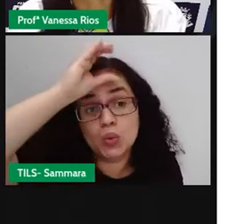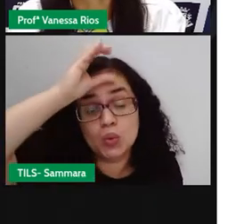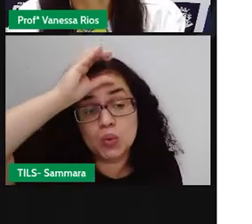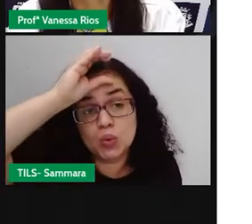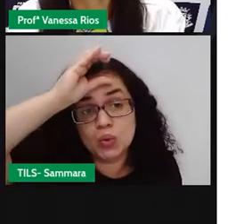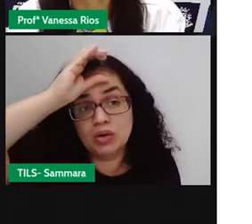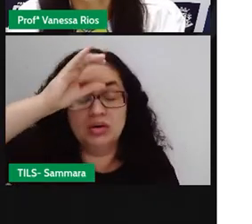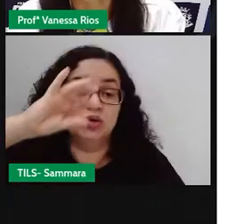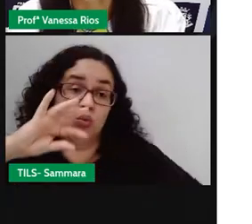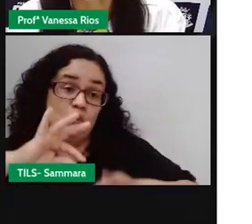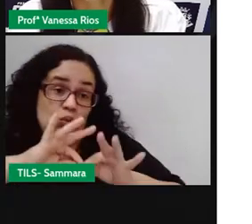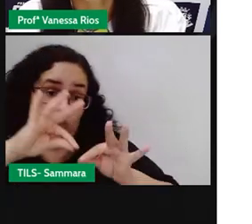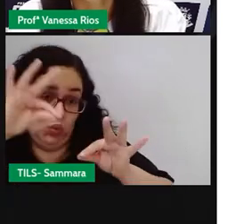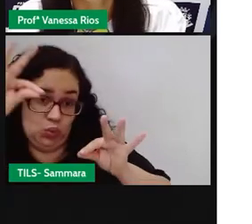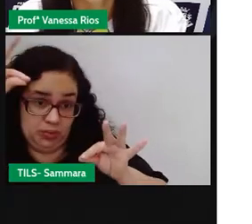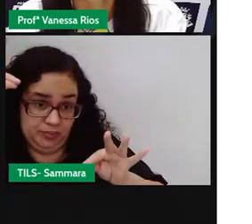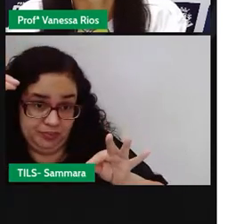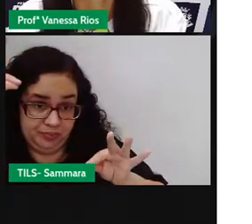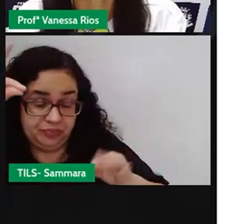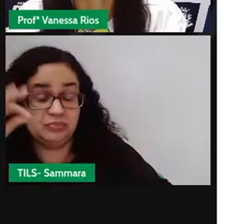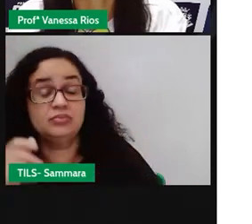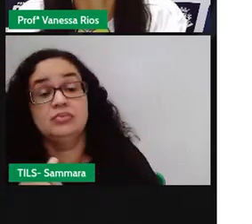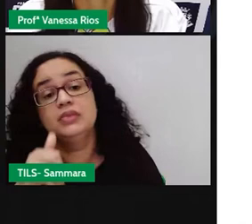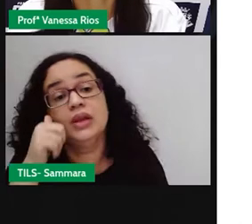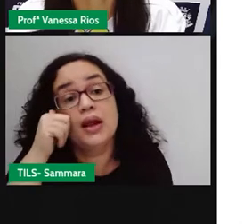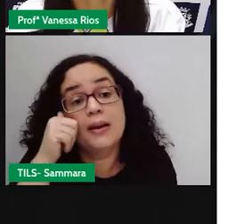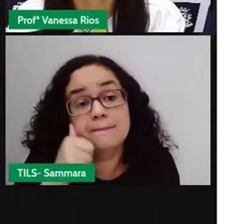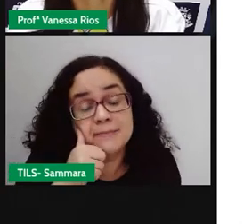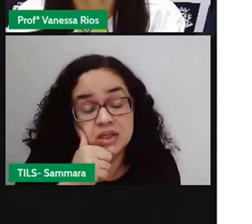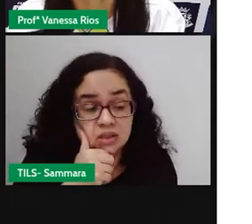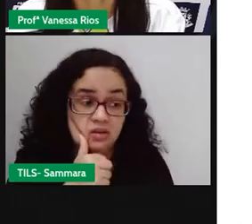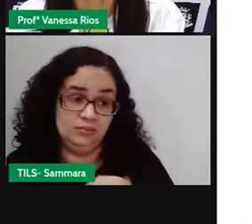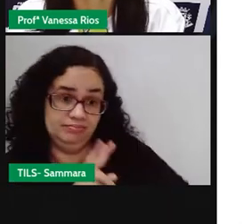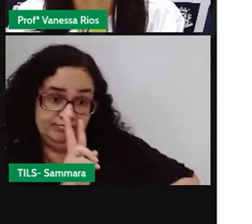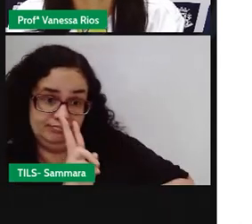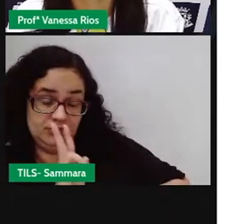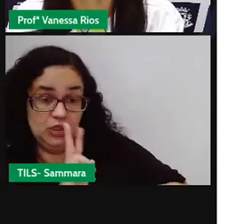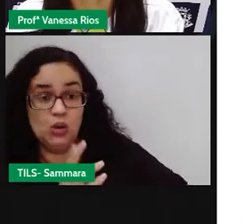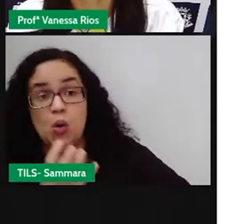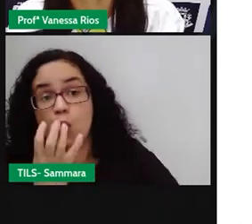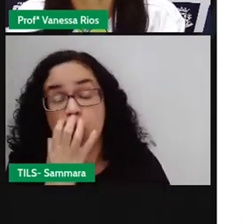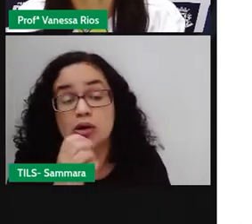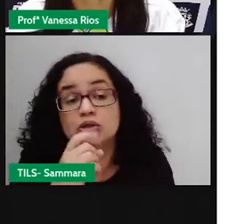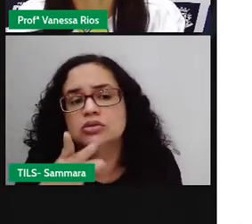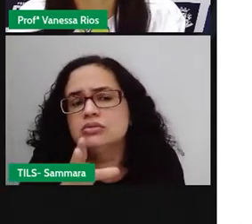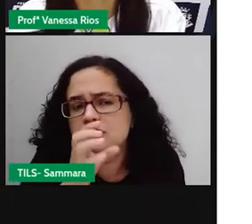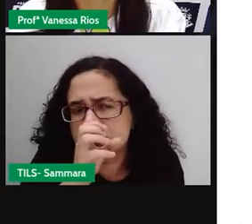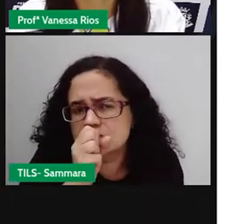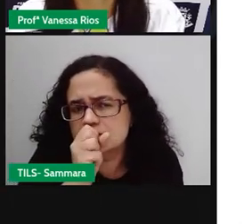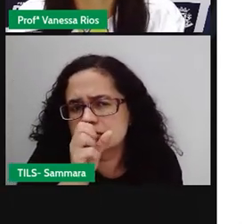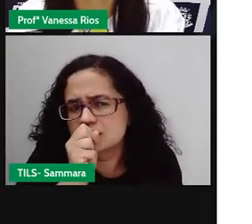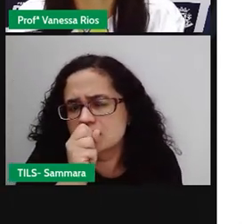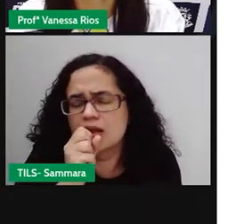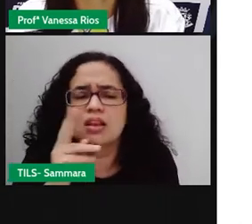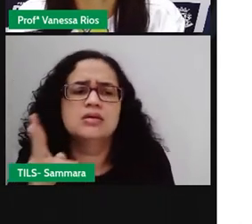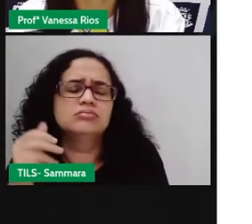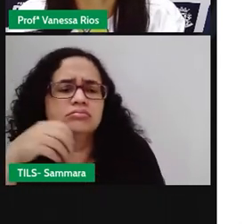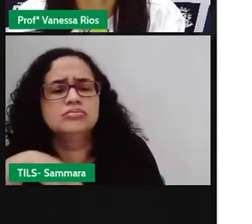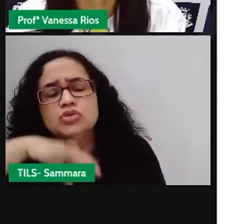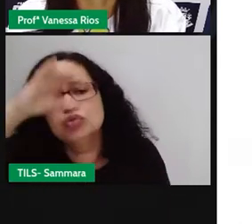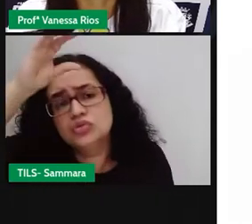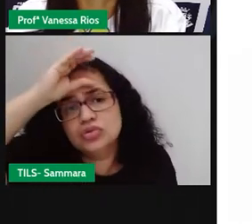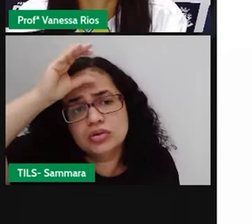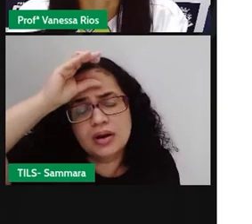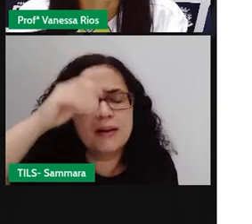morava um pouco distante dali. A menina dona do cachorro, um dia de sábado, lembrou-se da tia e disse à mãe